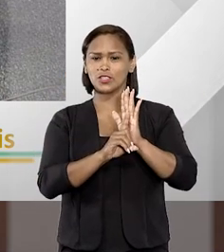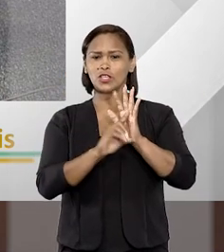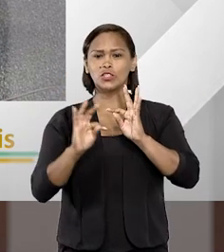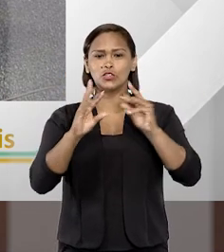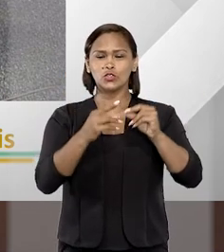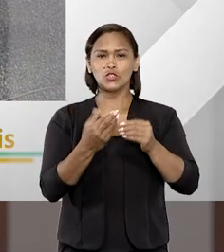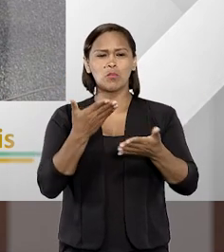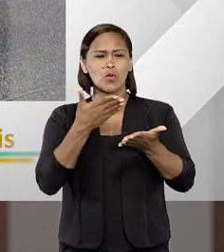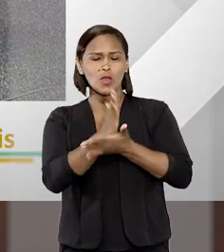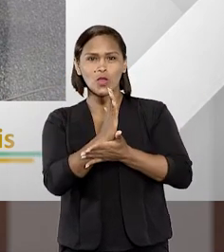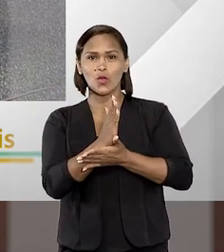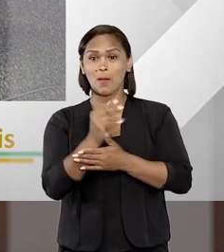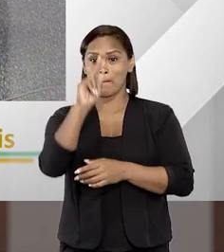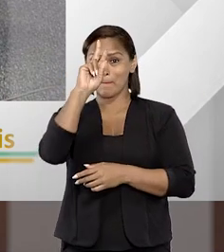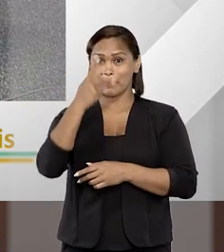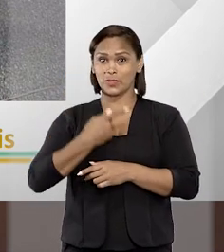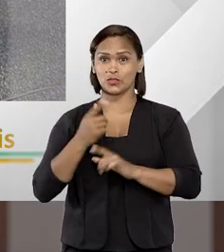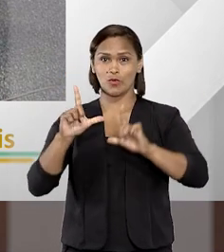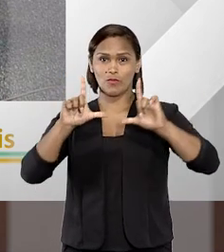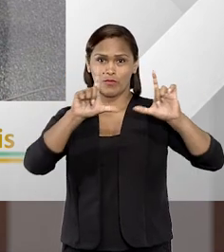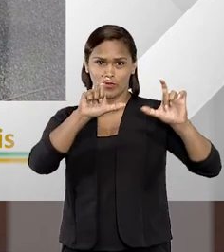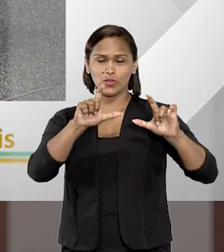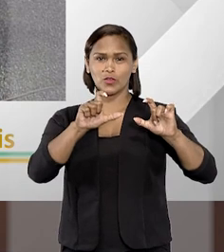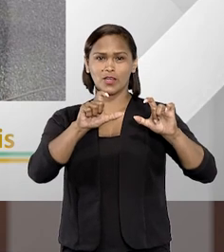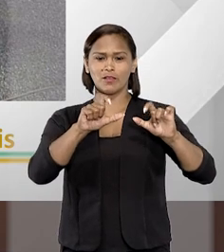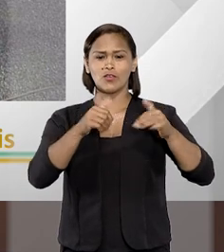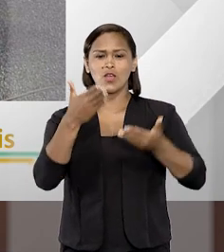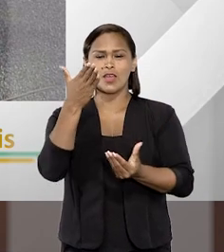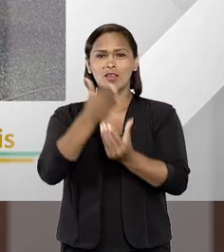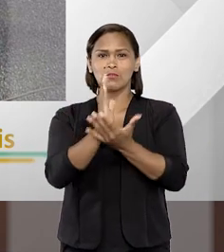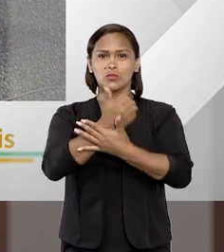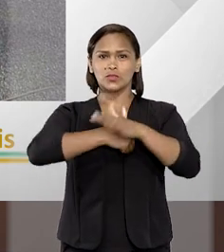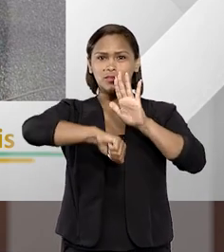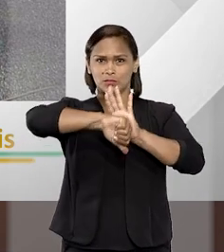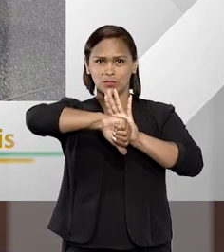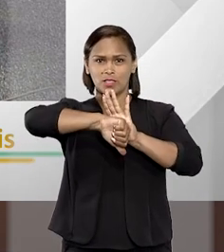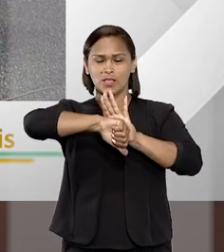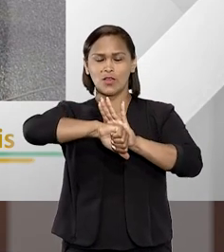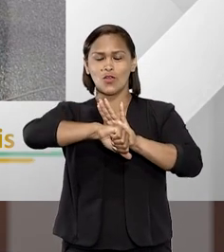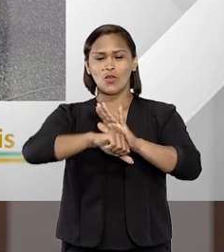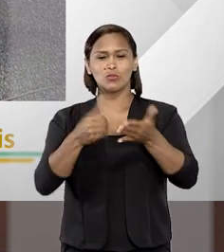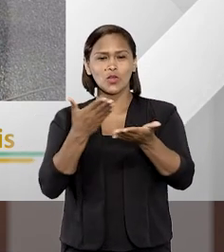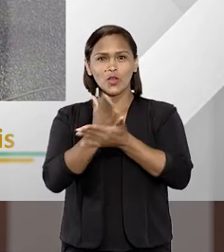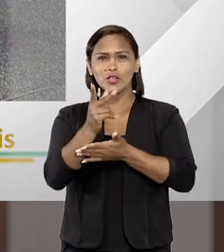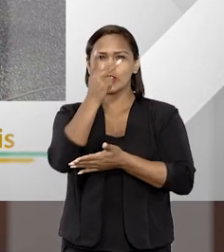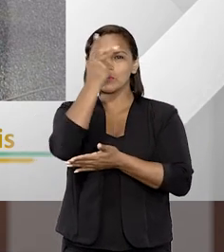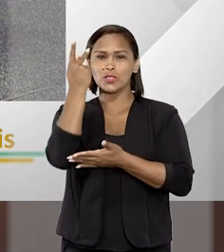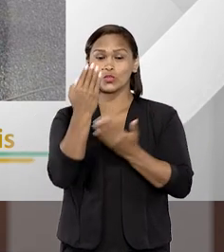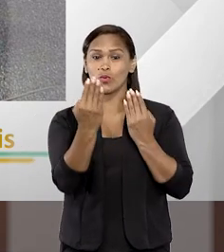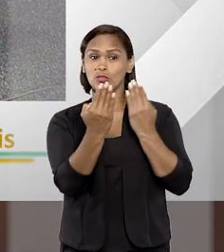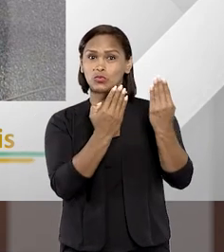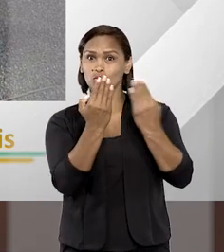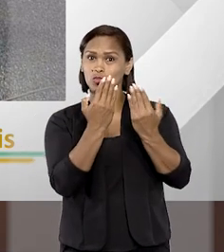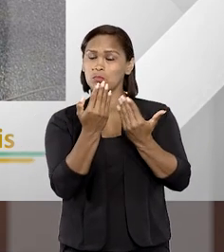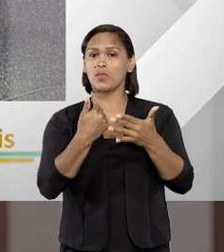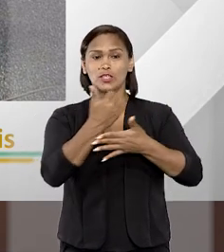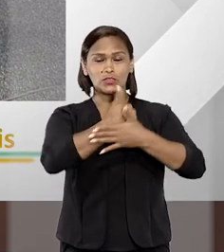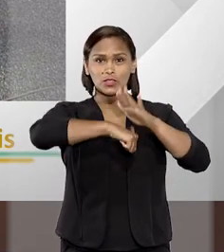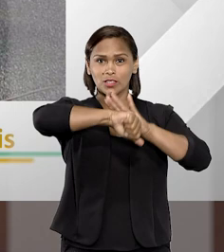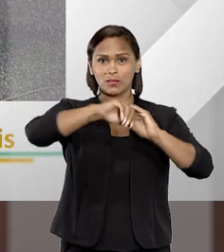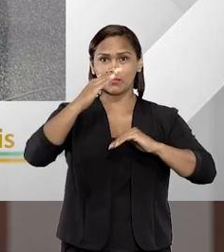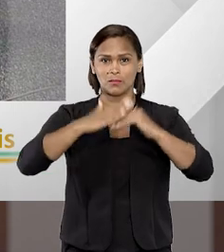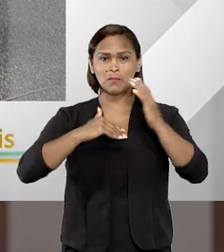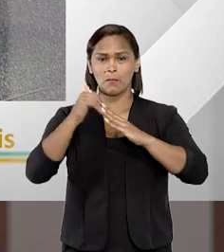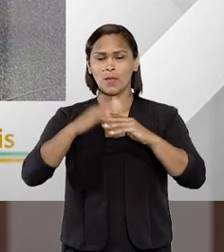sobre o reconhecimento pessoal e fotográfico em processos criminais o reconhecimento de pessoas suspeitas de cometerem algum